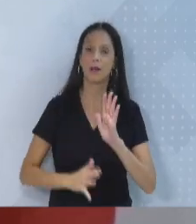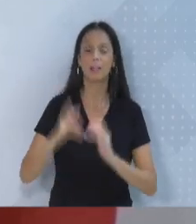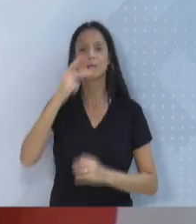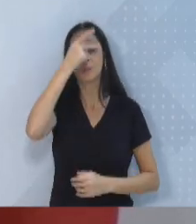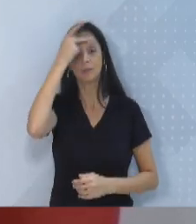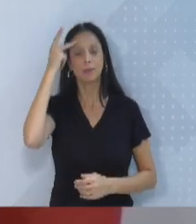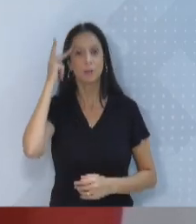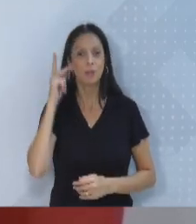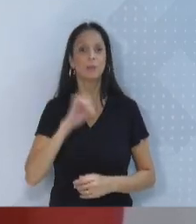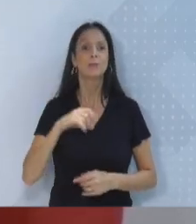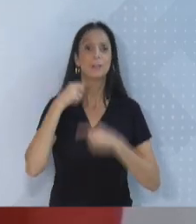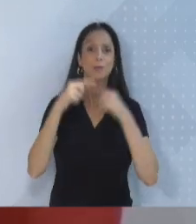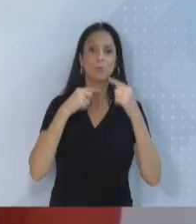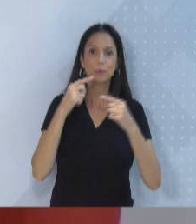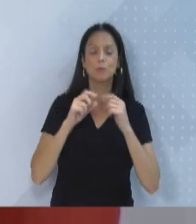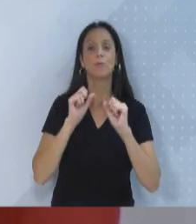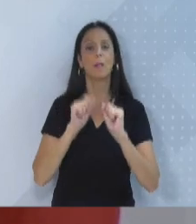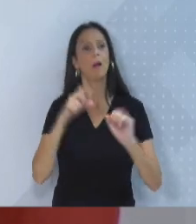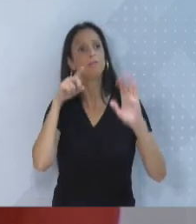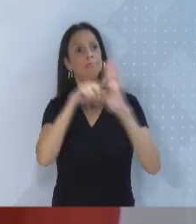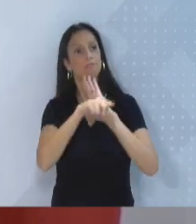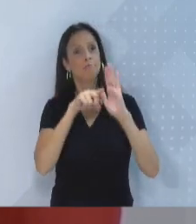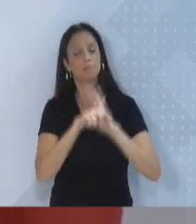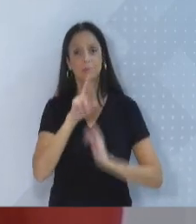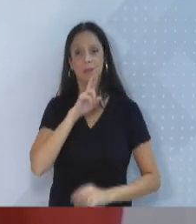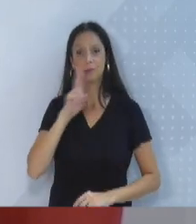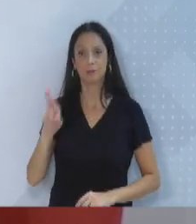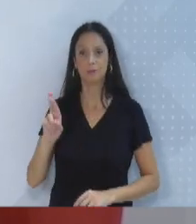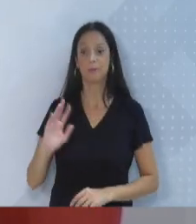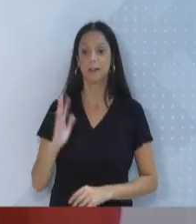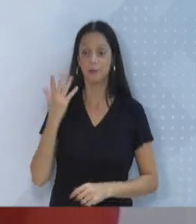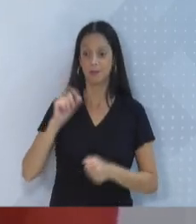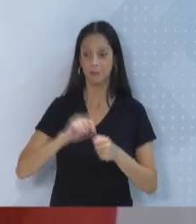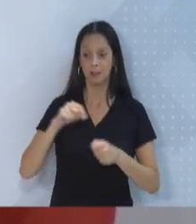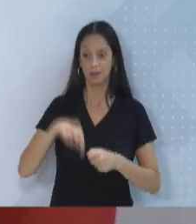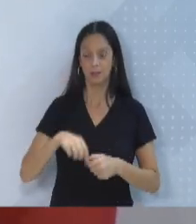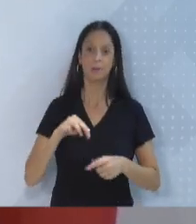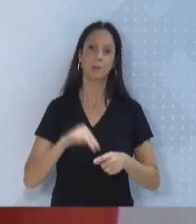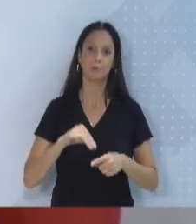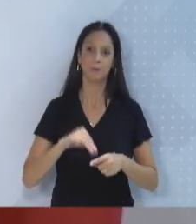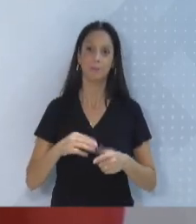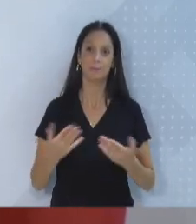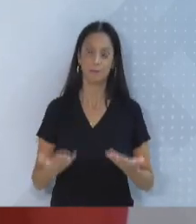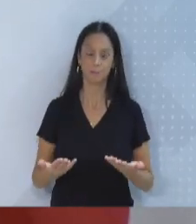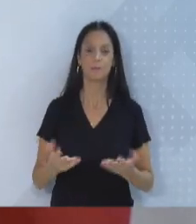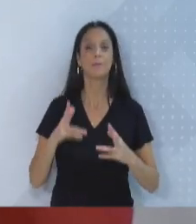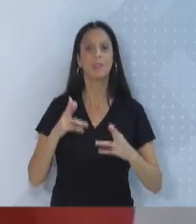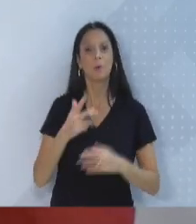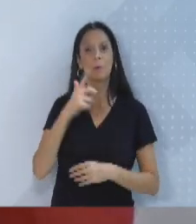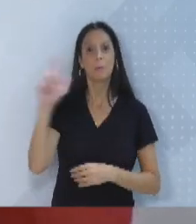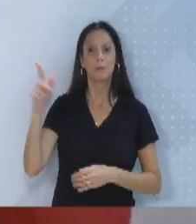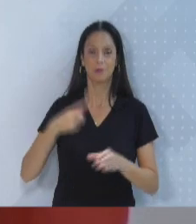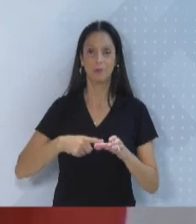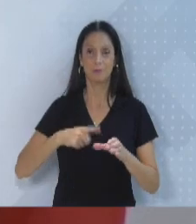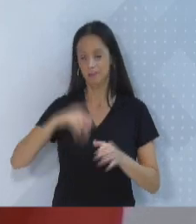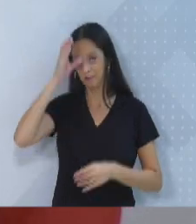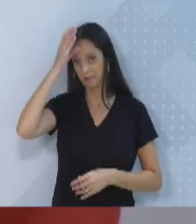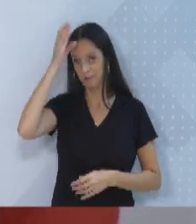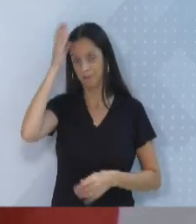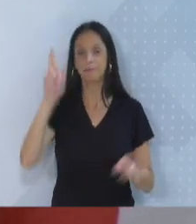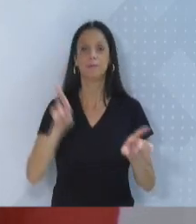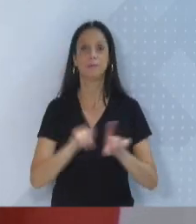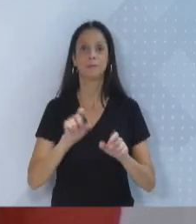as dúvidas, para a gente ter aqui no nosso município. Assim como fez o município de Criciúma, através